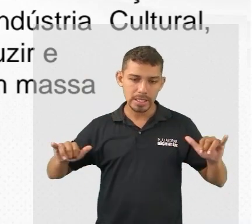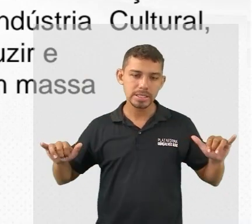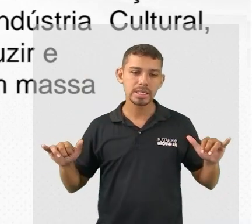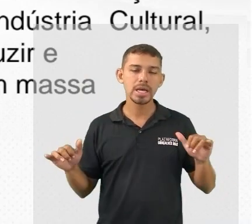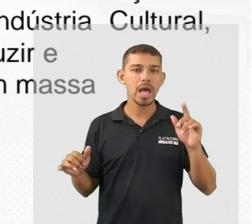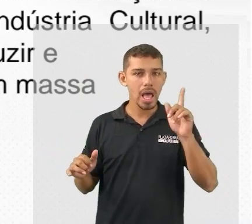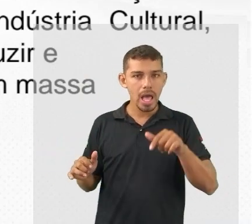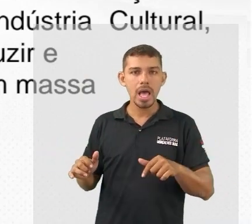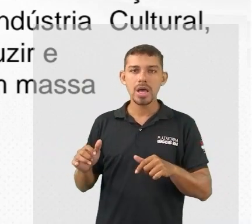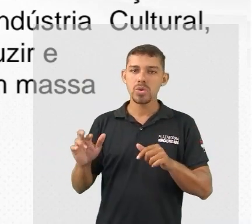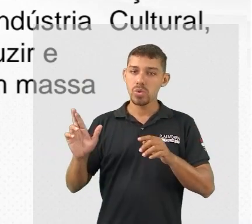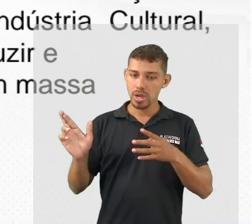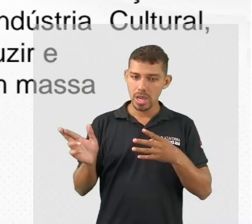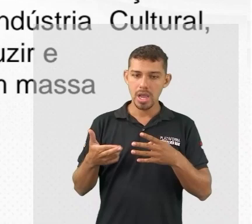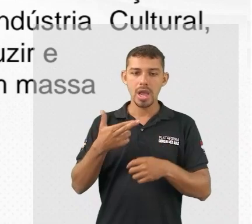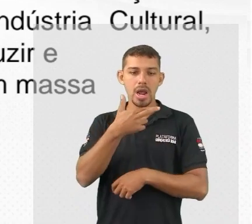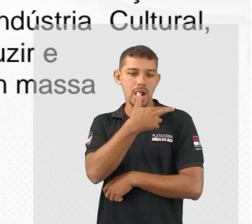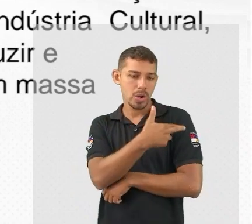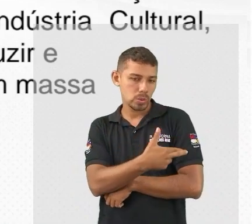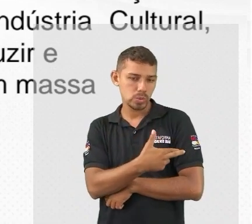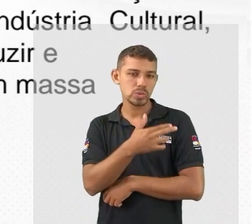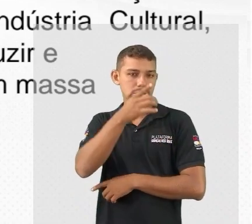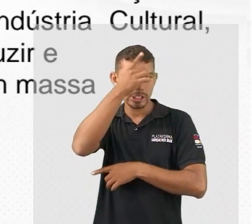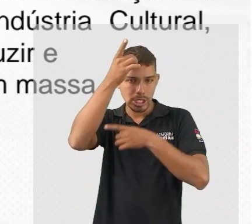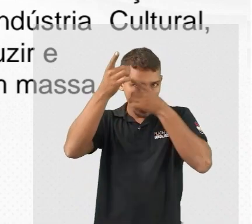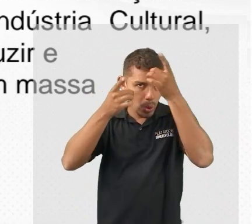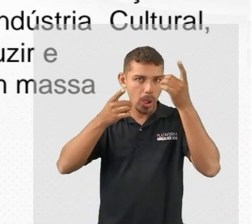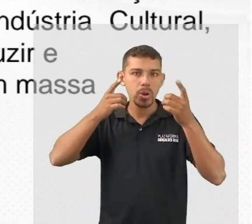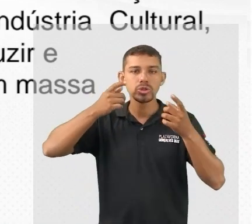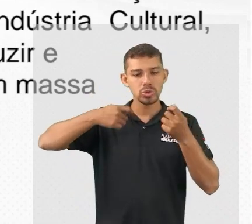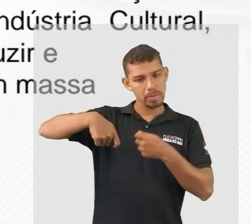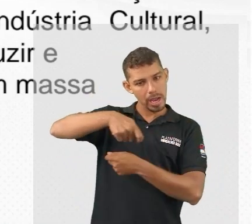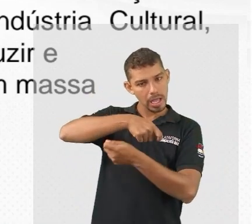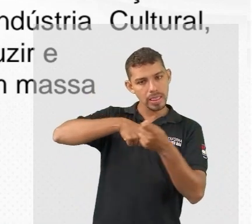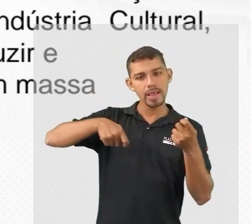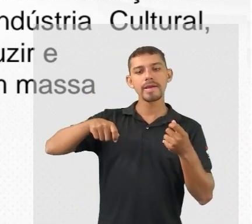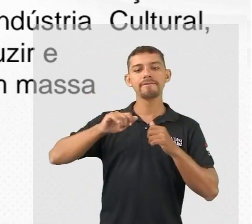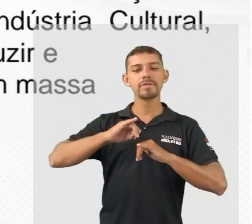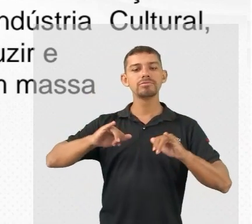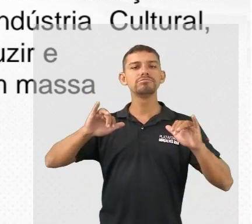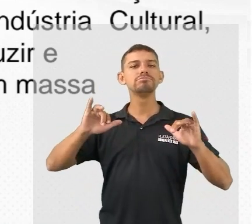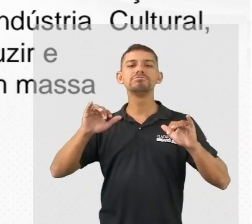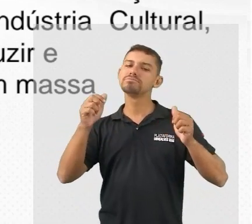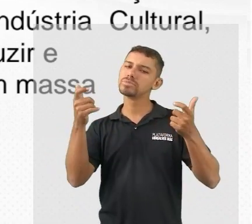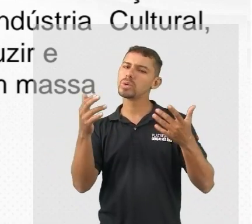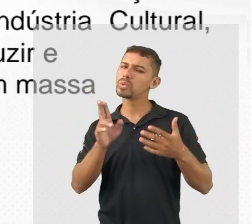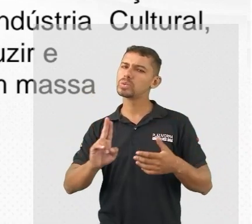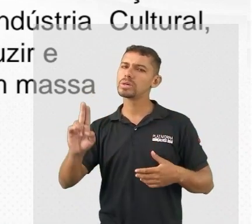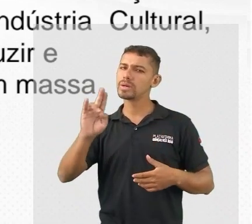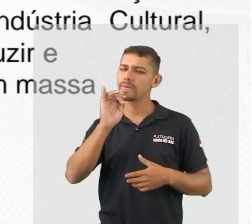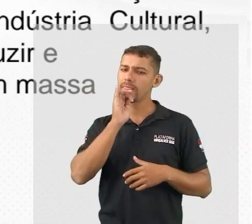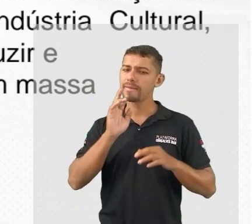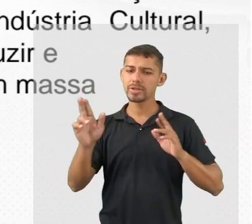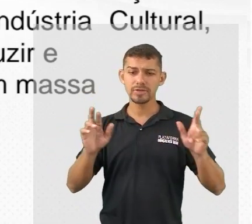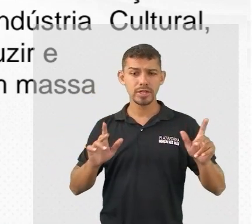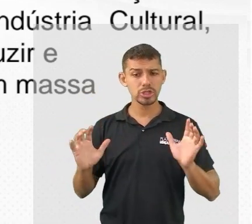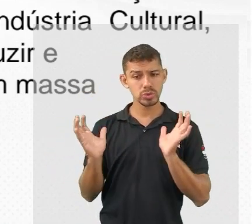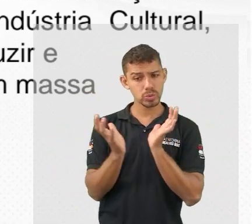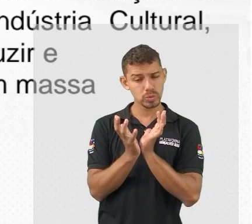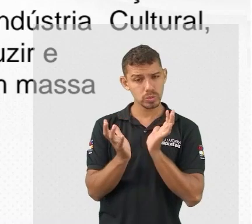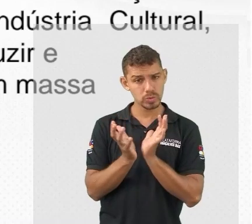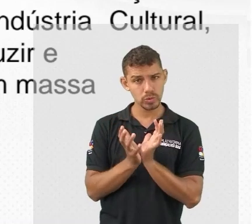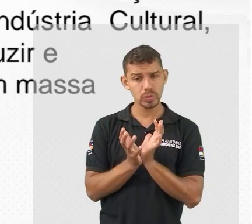que é um recurso ideológico, mercadológico, informacional, que pode ser utilizado por diferentes grupos,